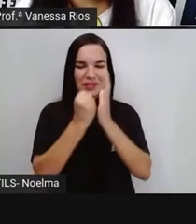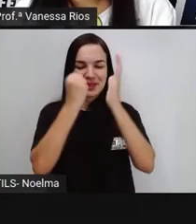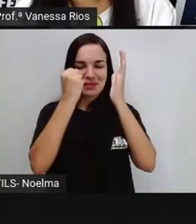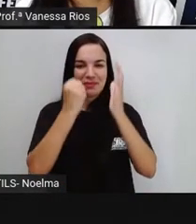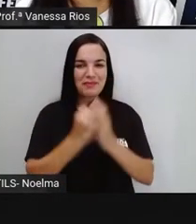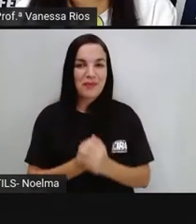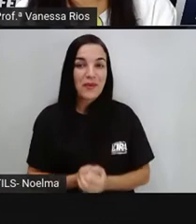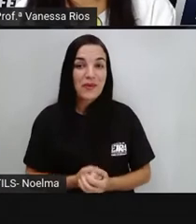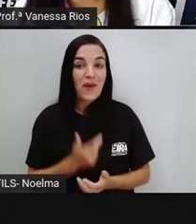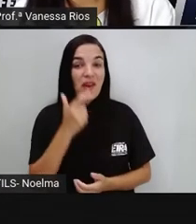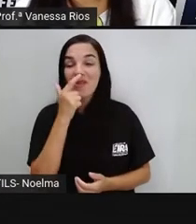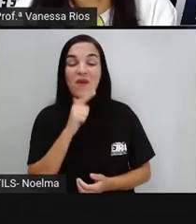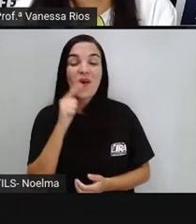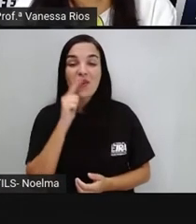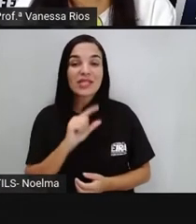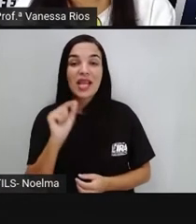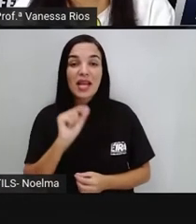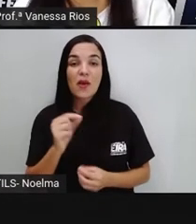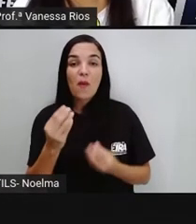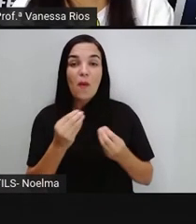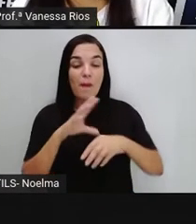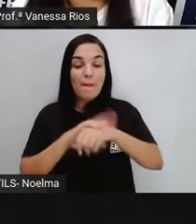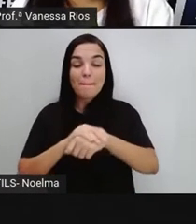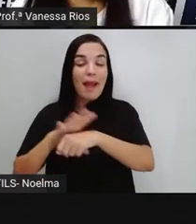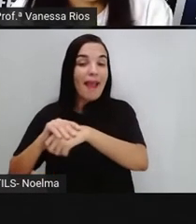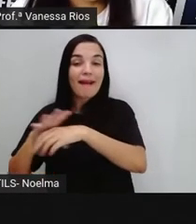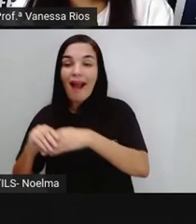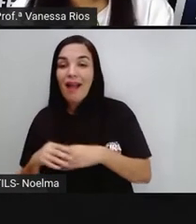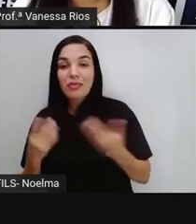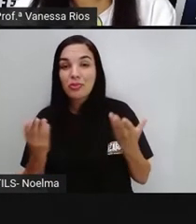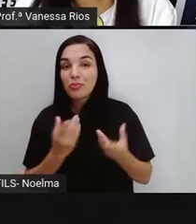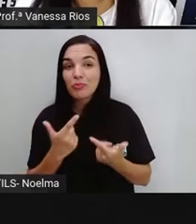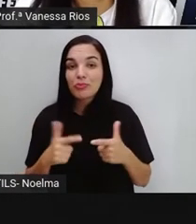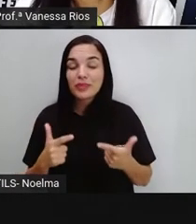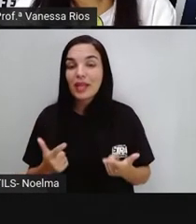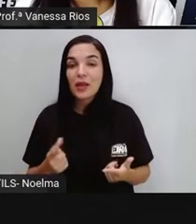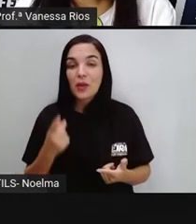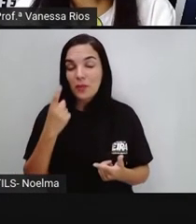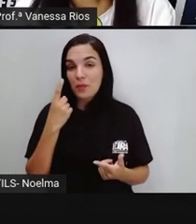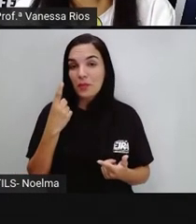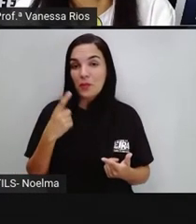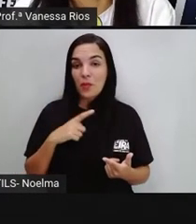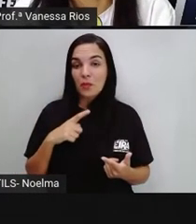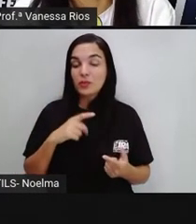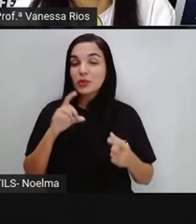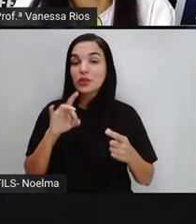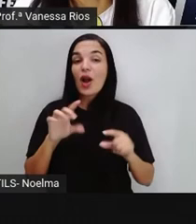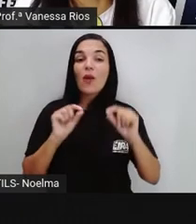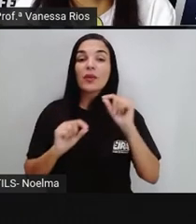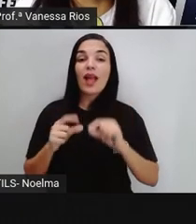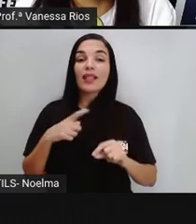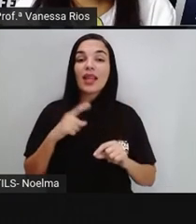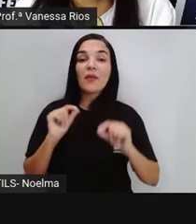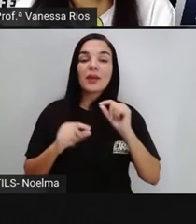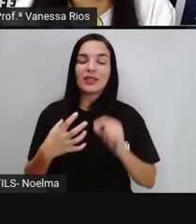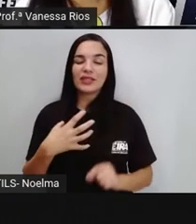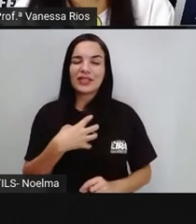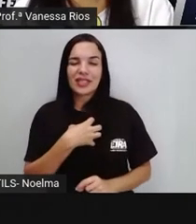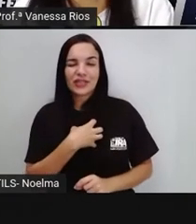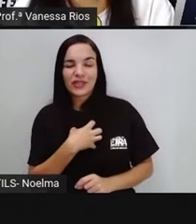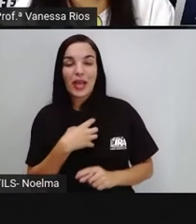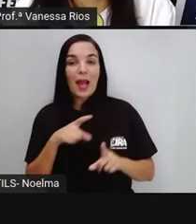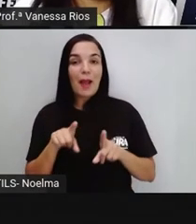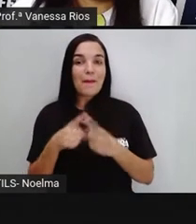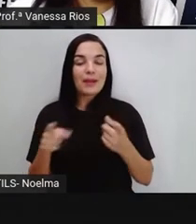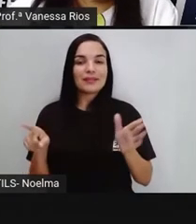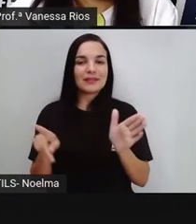imateriais, que são aqueles ali que a gente não pode pegar, não é? Mas que fazem parte, que constituem também a cultura e